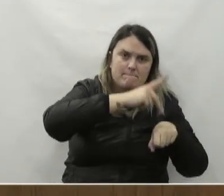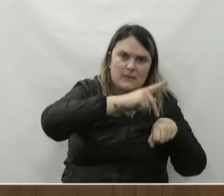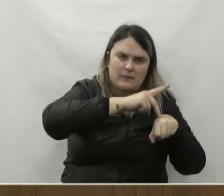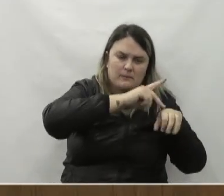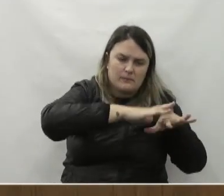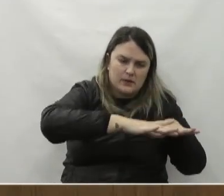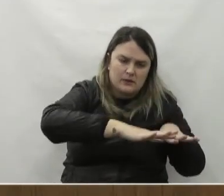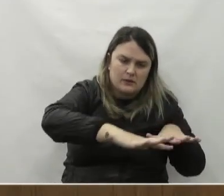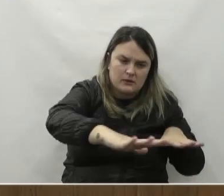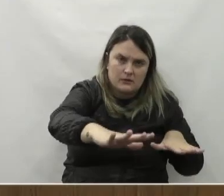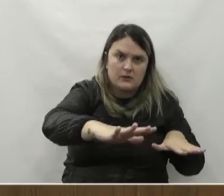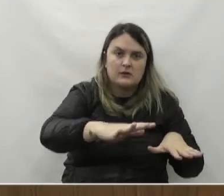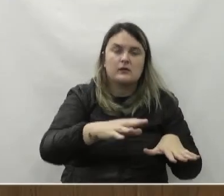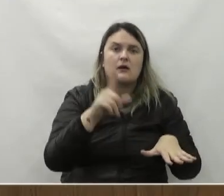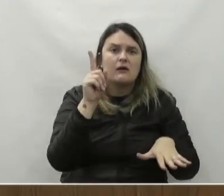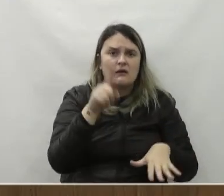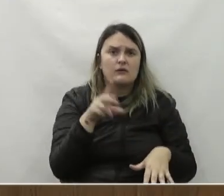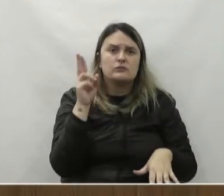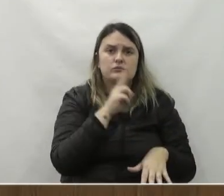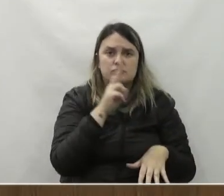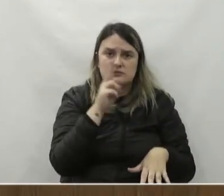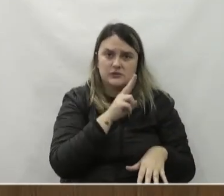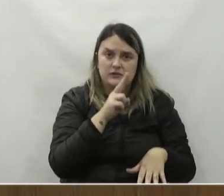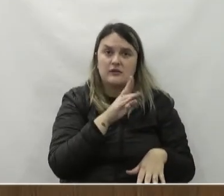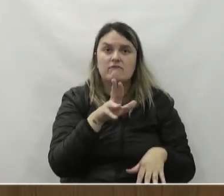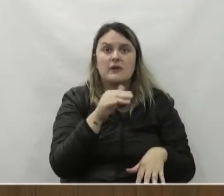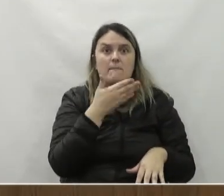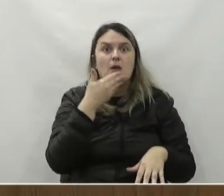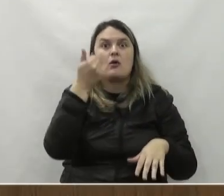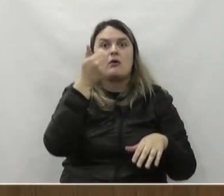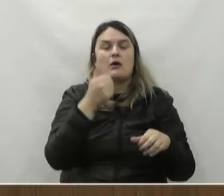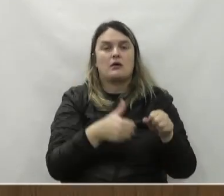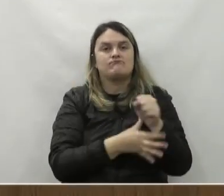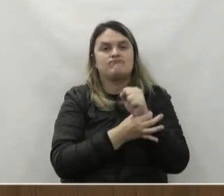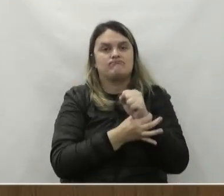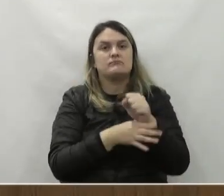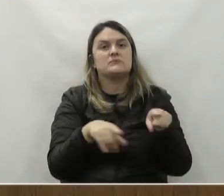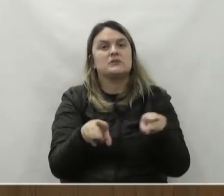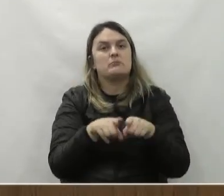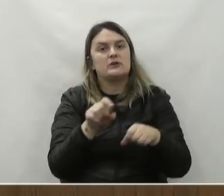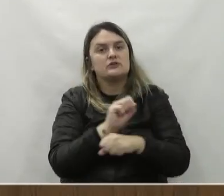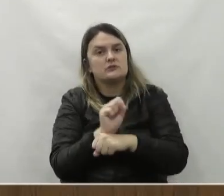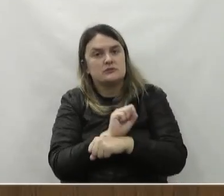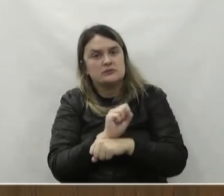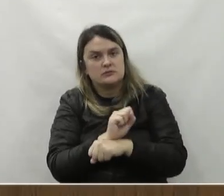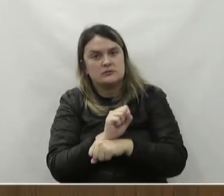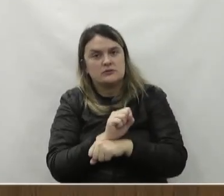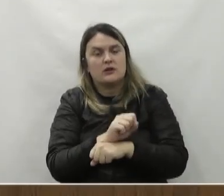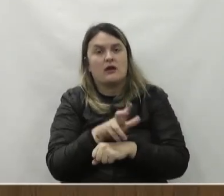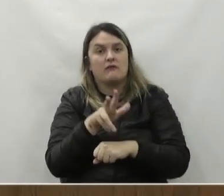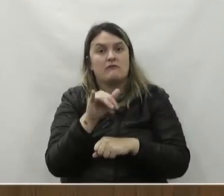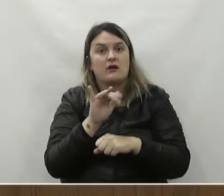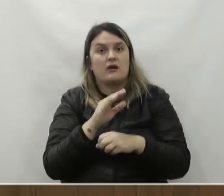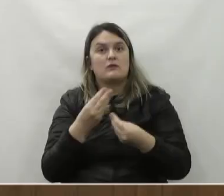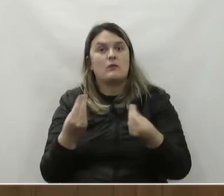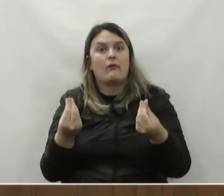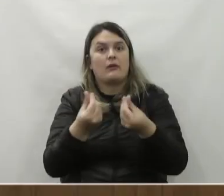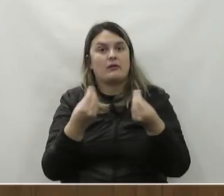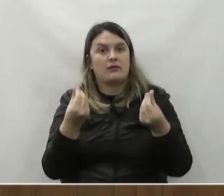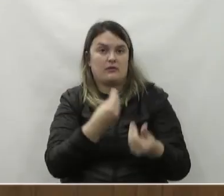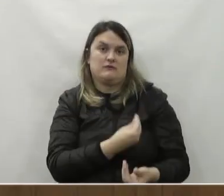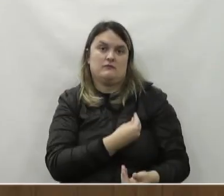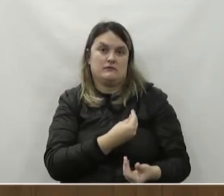apropriado, é medida urgente para garantir melhores condições de tráfego e qualidade de vida para a população local.